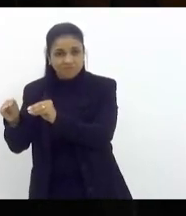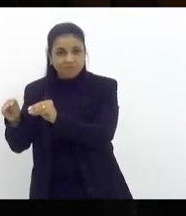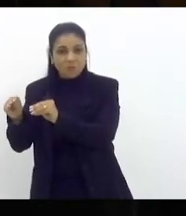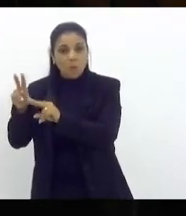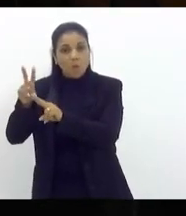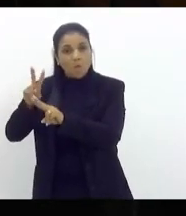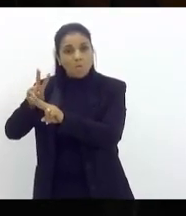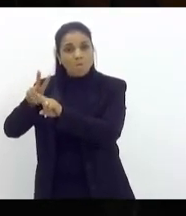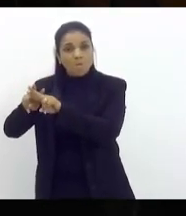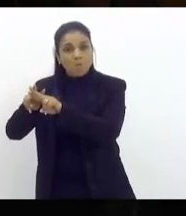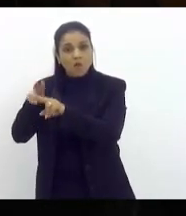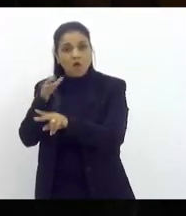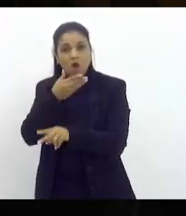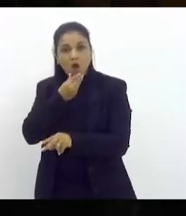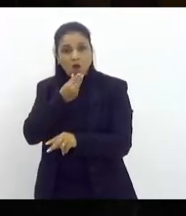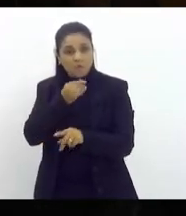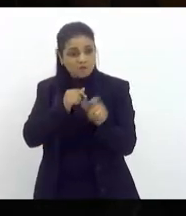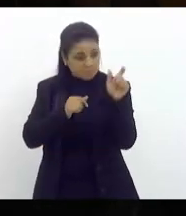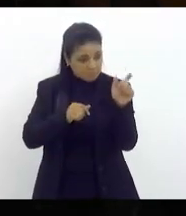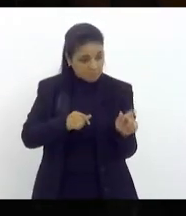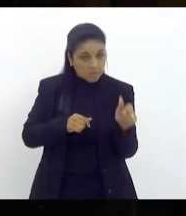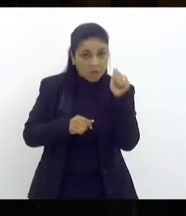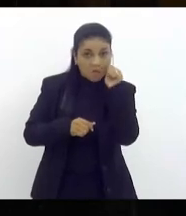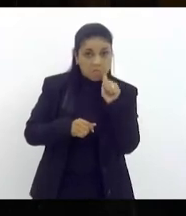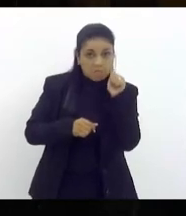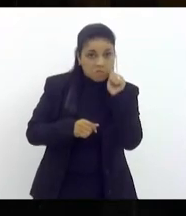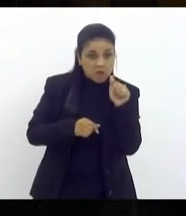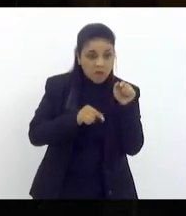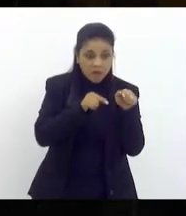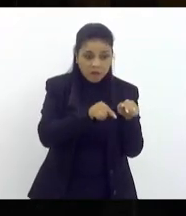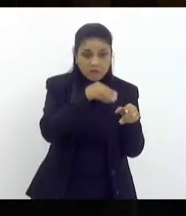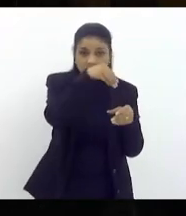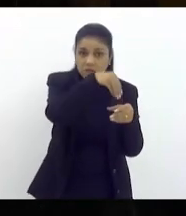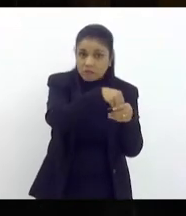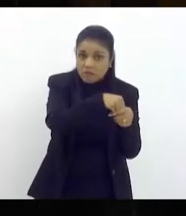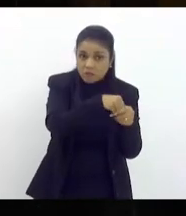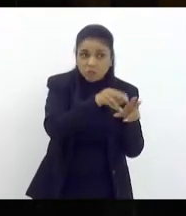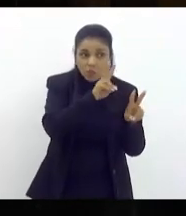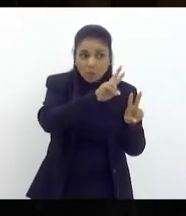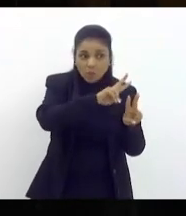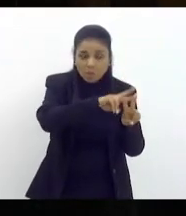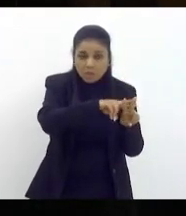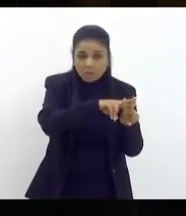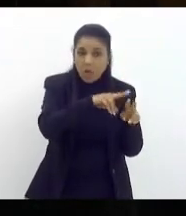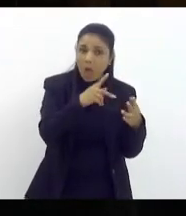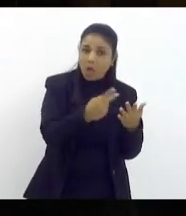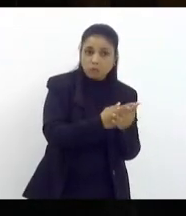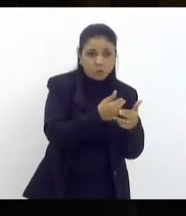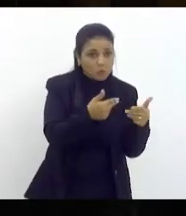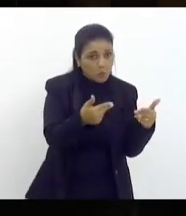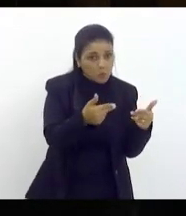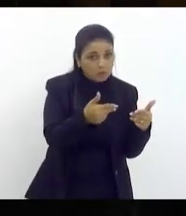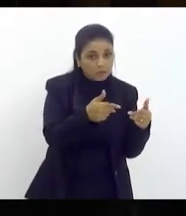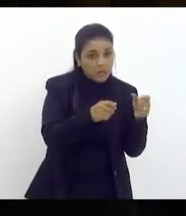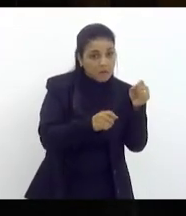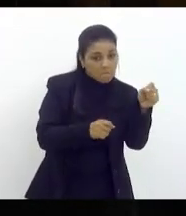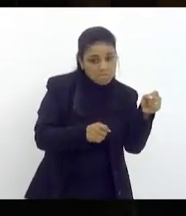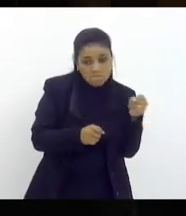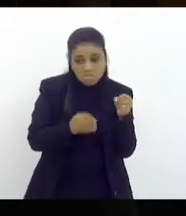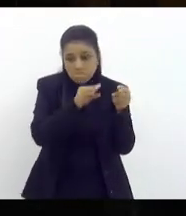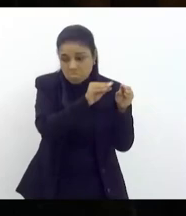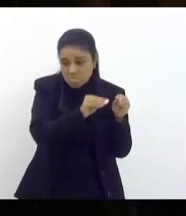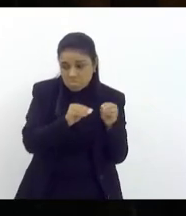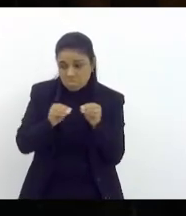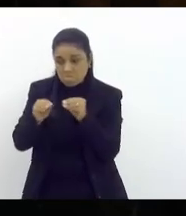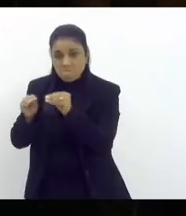ou seja essa mulher que cometeu algum tipo de situação dentro do presídio feminino e se ela por ventura